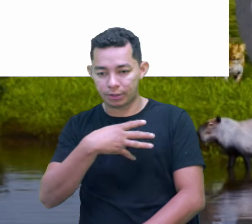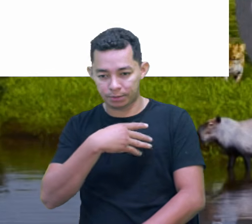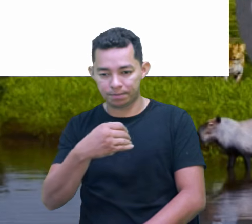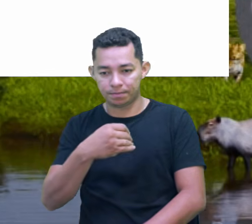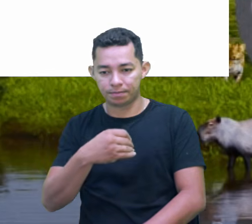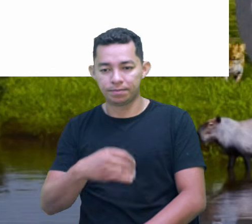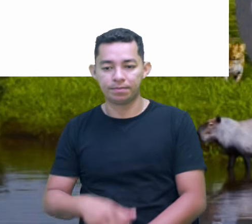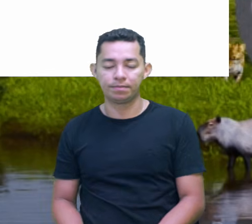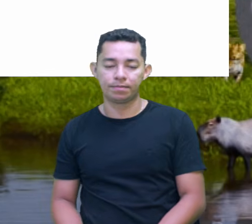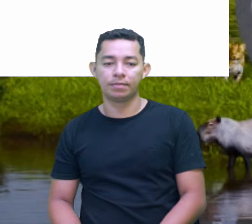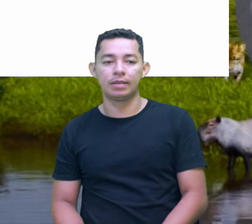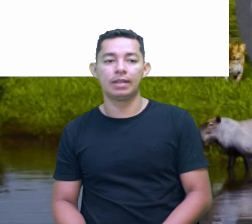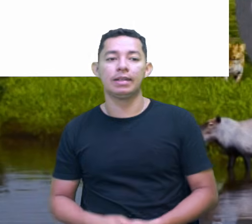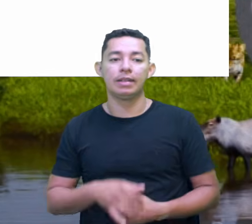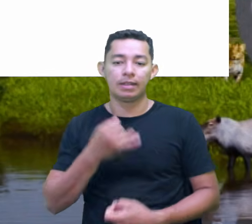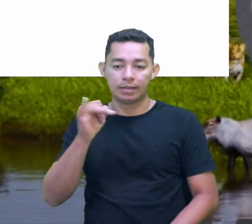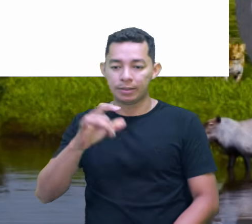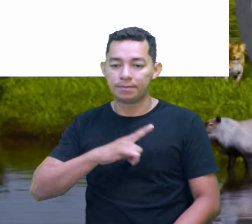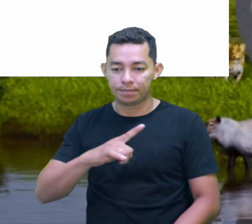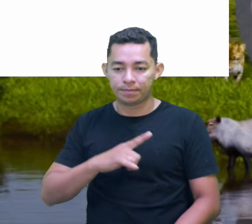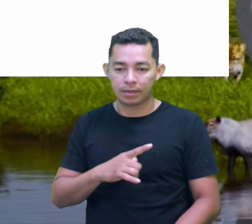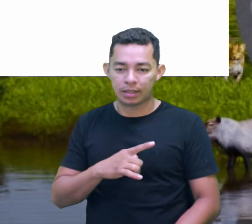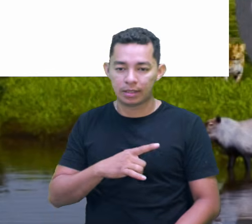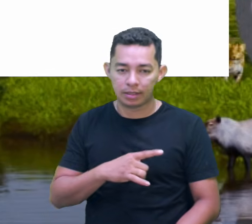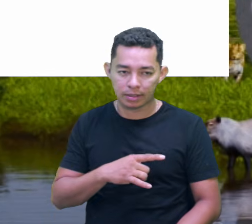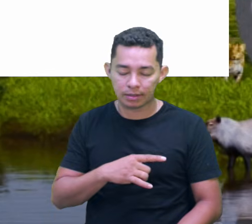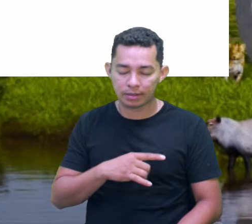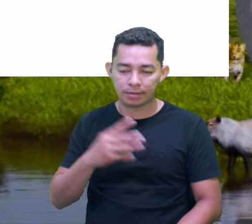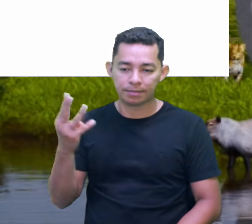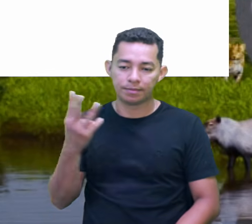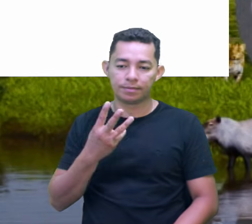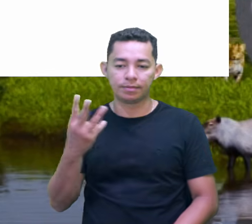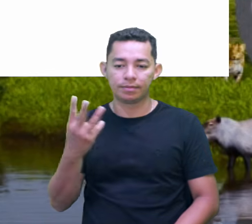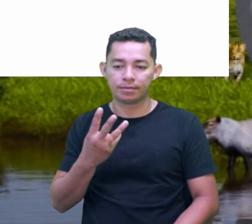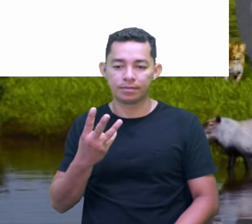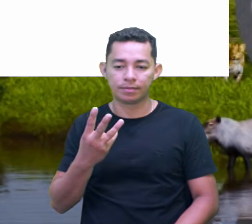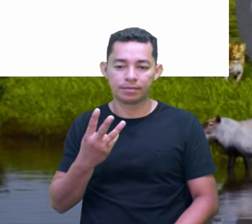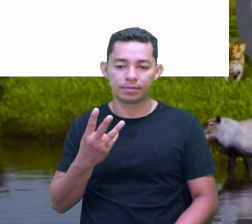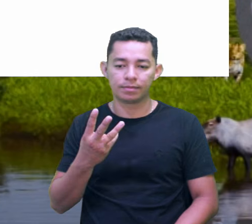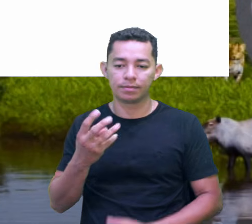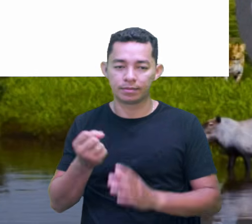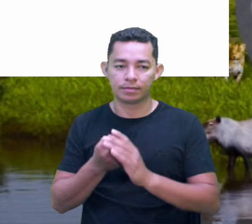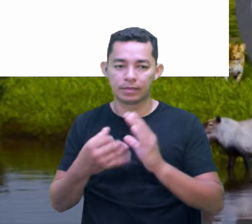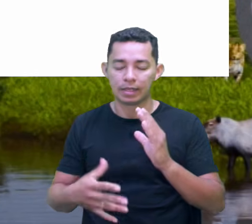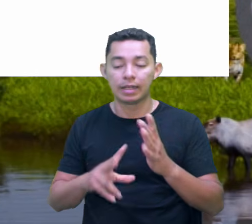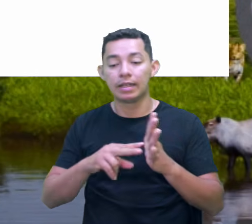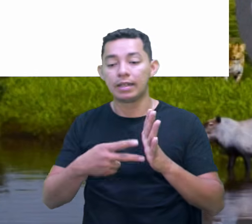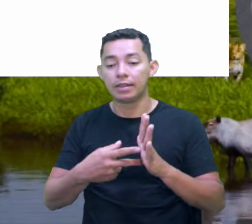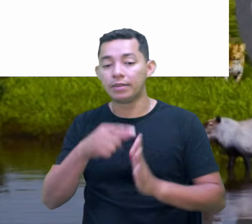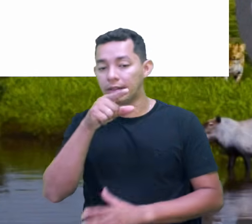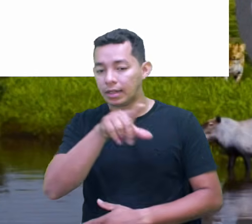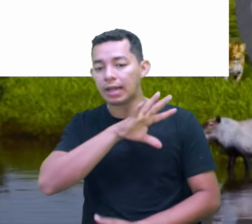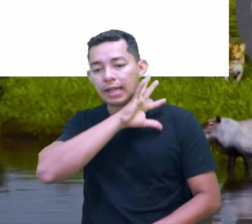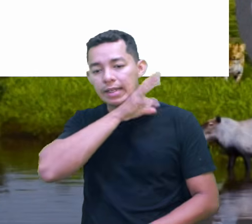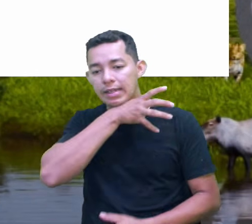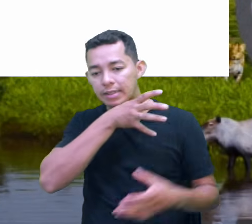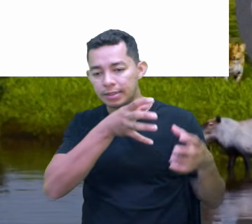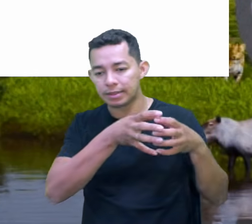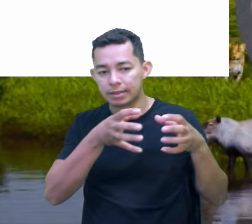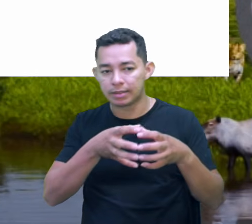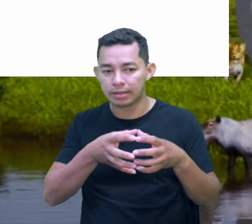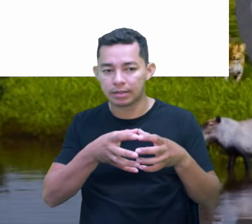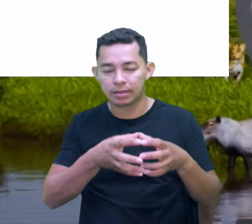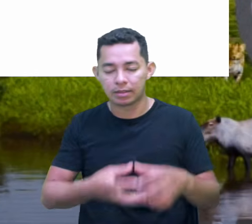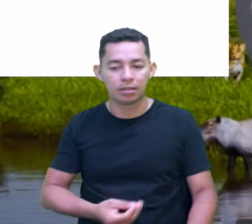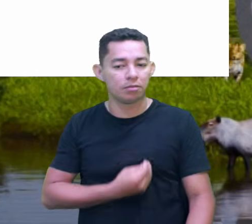Porque se eu tenho essa capacidade desses 3 fatores que eu falei aqui, então significa que essa espécie ela